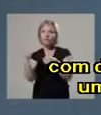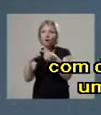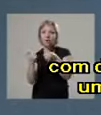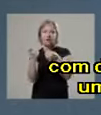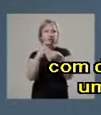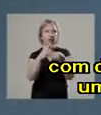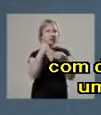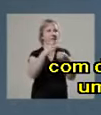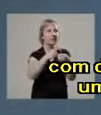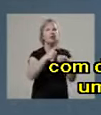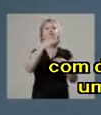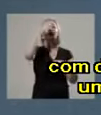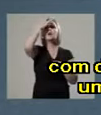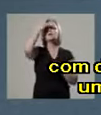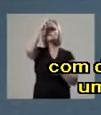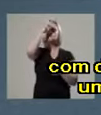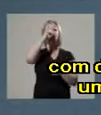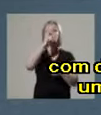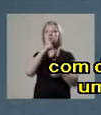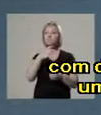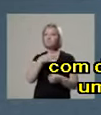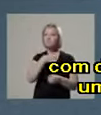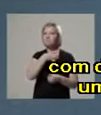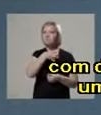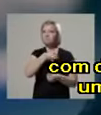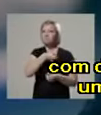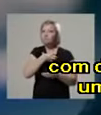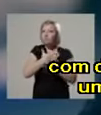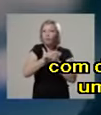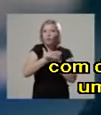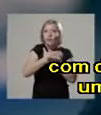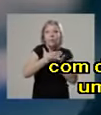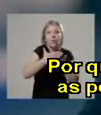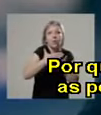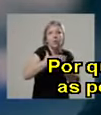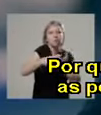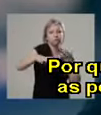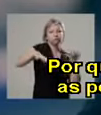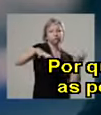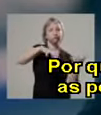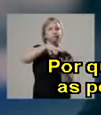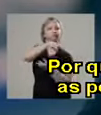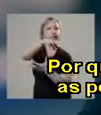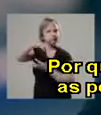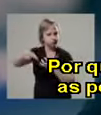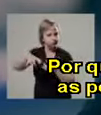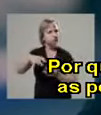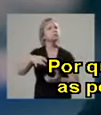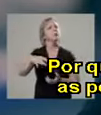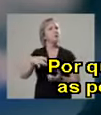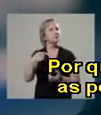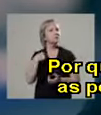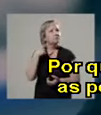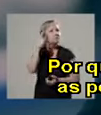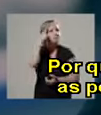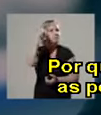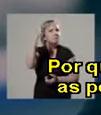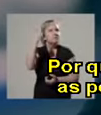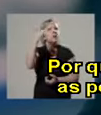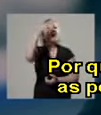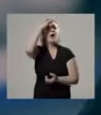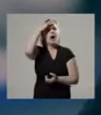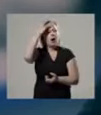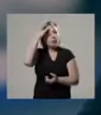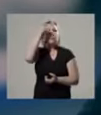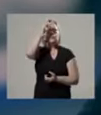as pessoas com deficiência a começar um movimento também, né? Então, por que não, né? Por que não as pessoas